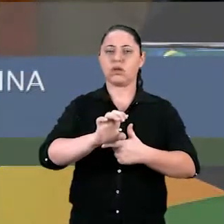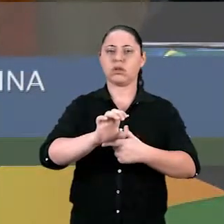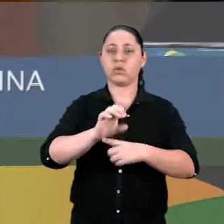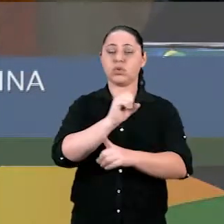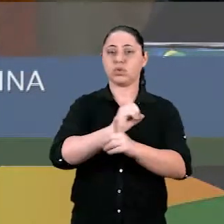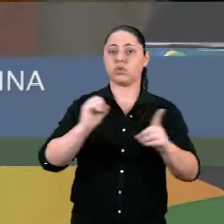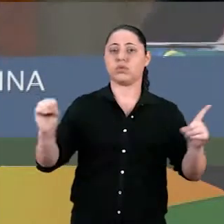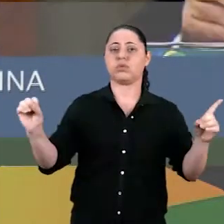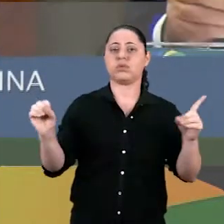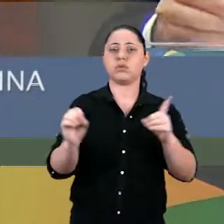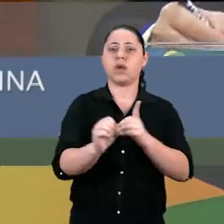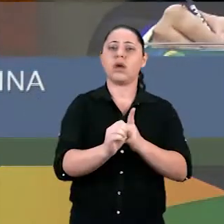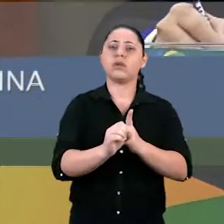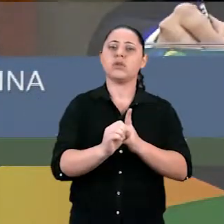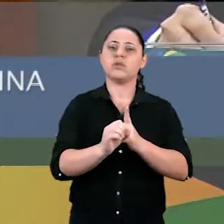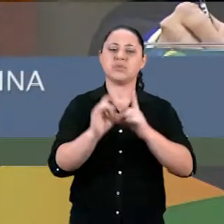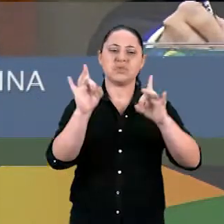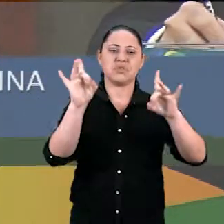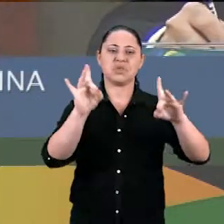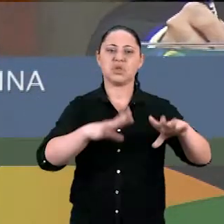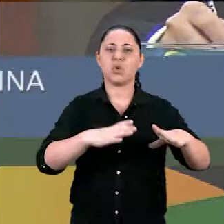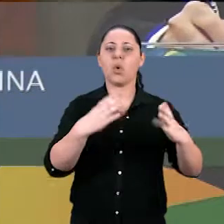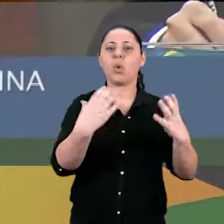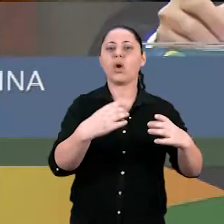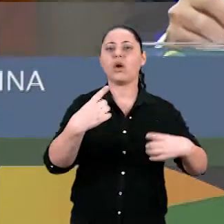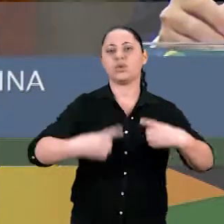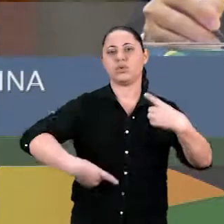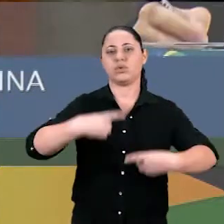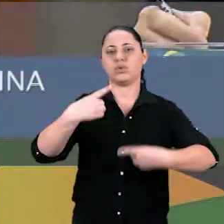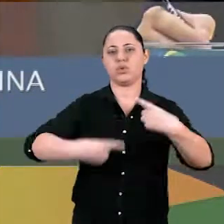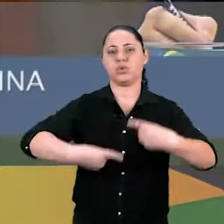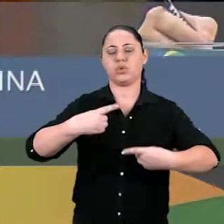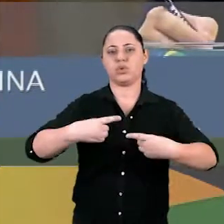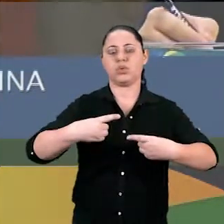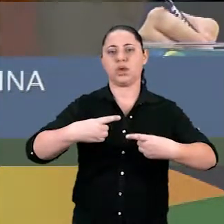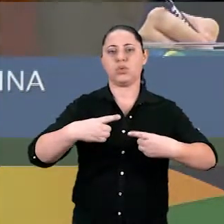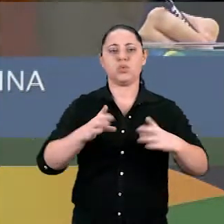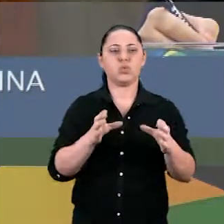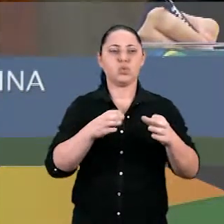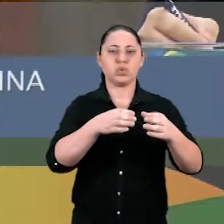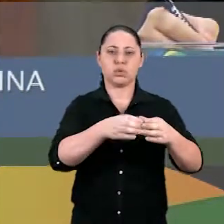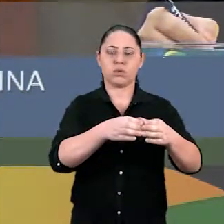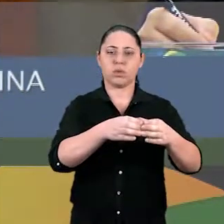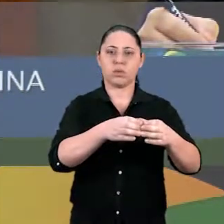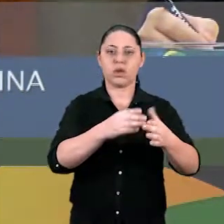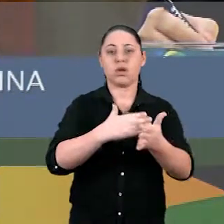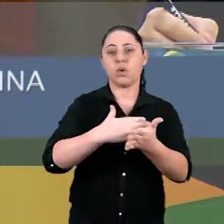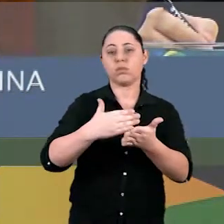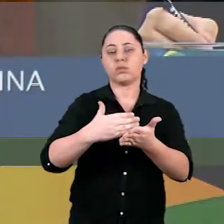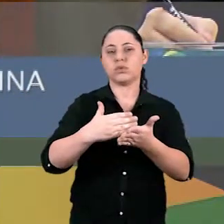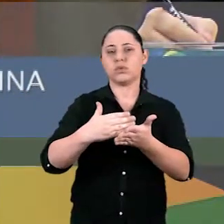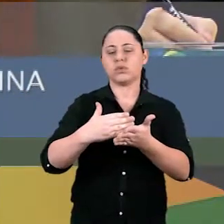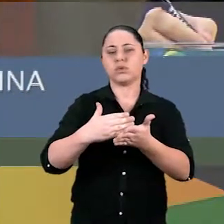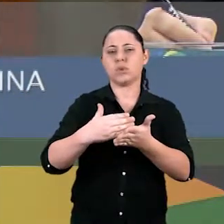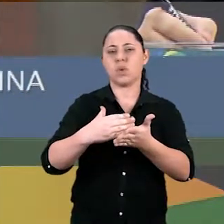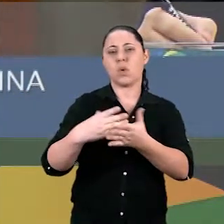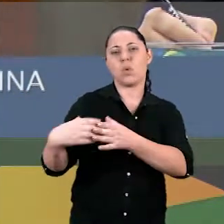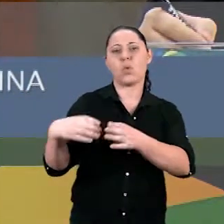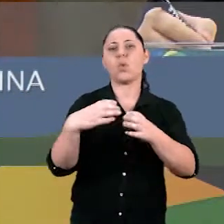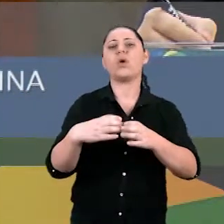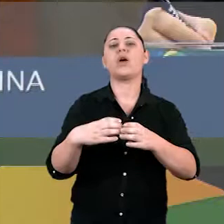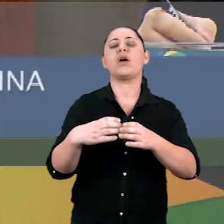a sociedade, deixando, assim, de ser um locus de discussão dos interesses coletivos e passando a